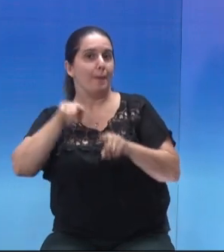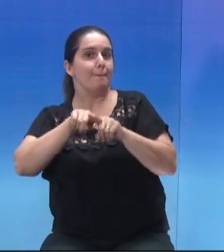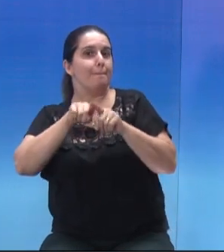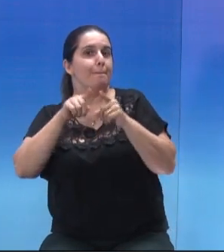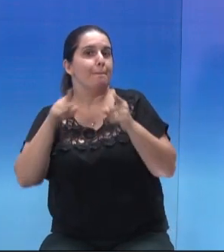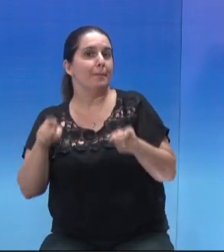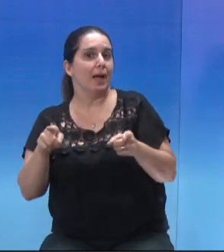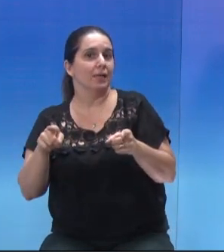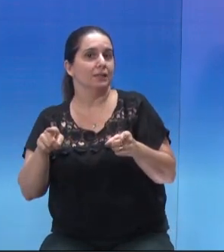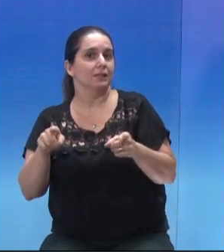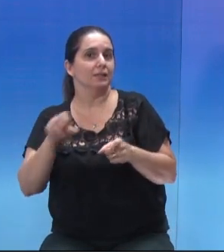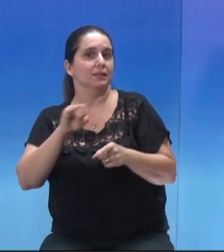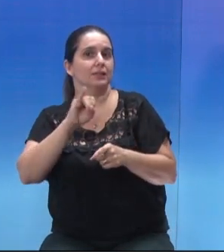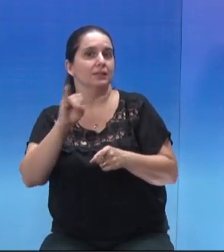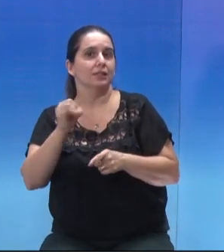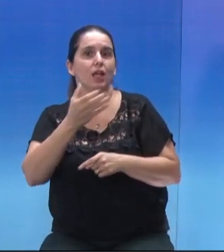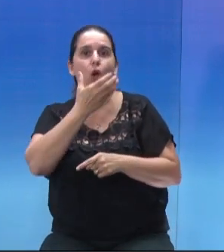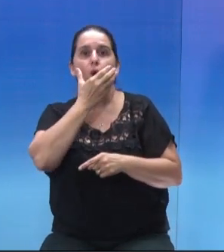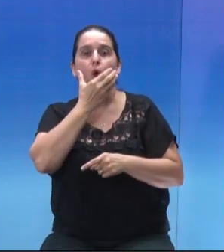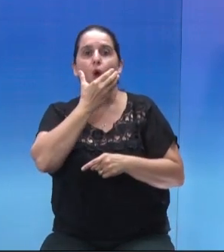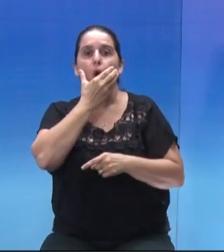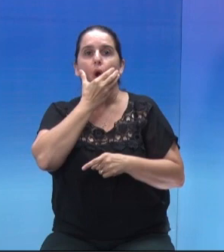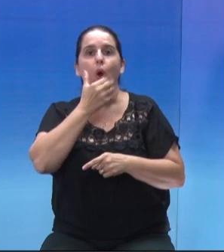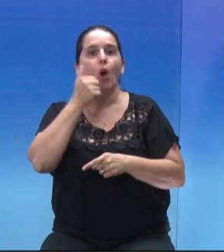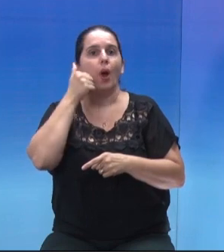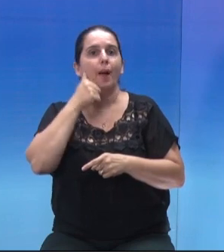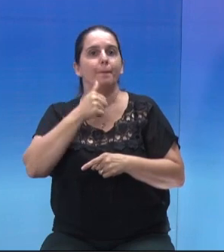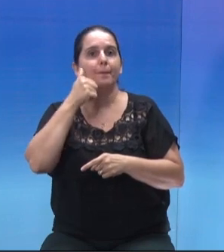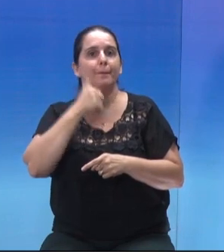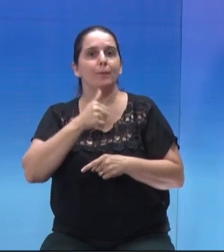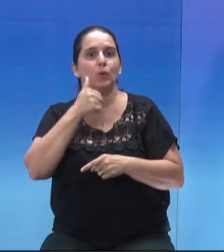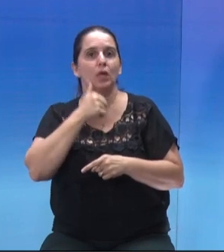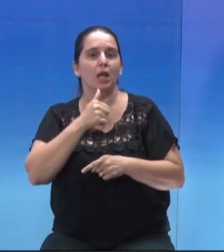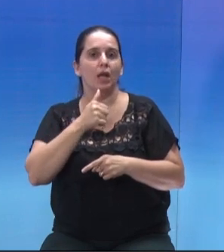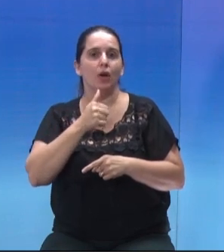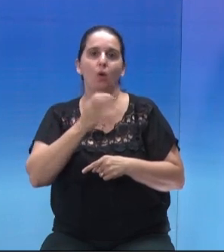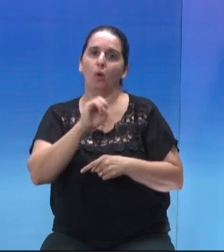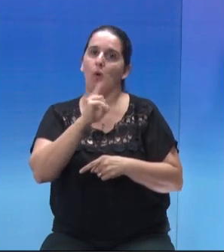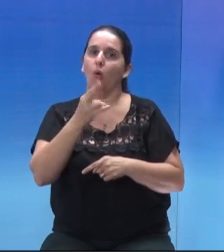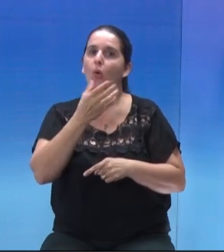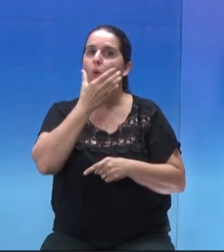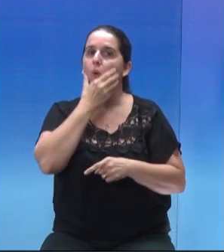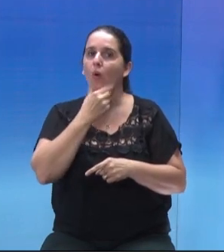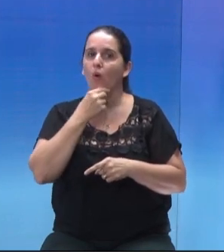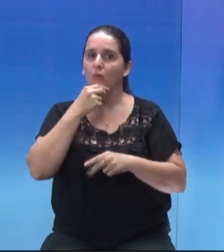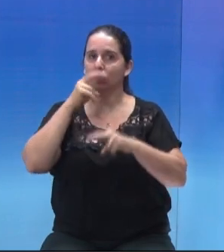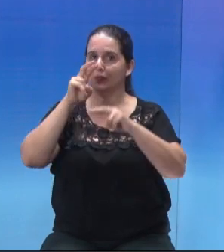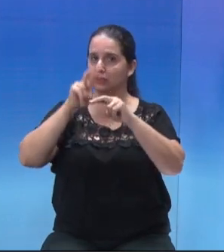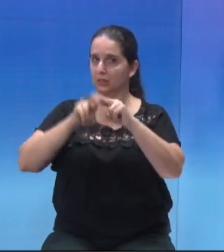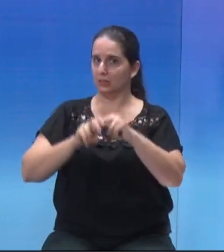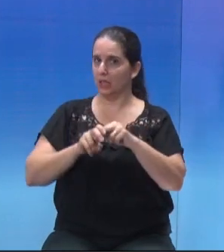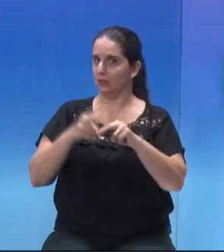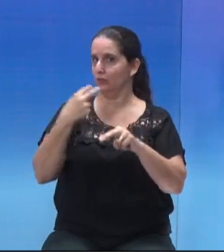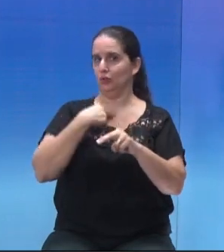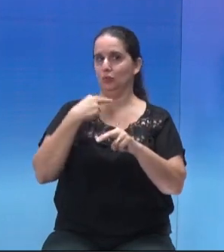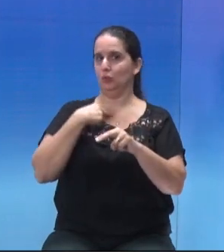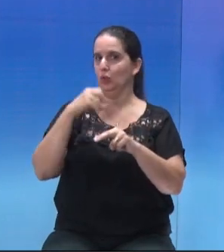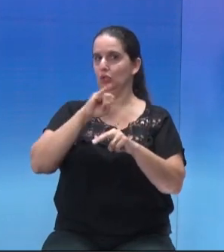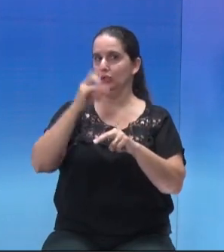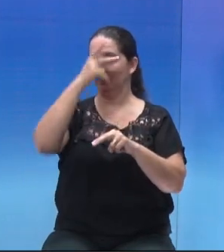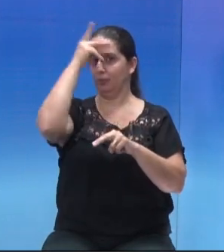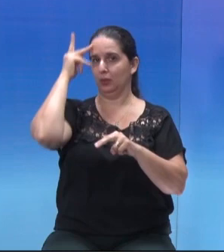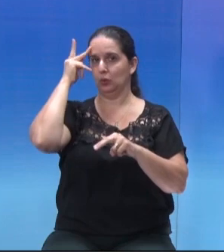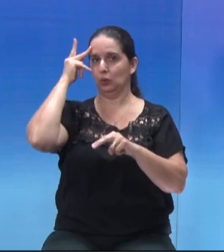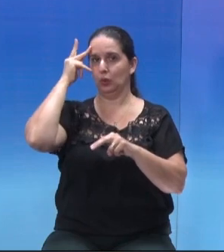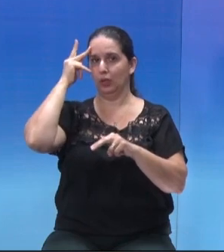se tiver um negro sentado, né? Então, os direitos civis, o negro, ele paga imposto, né? Pagava o